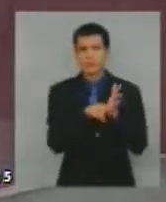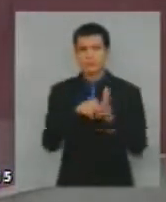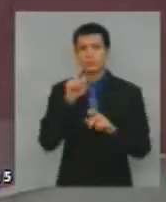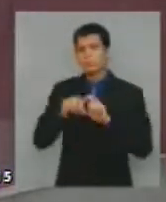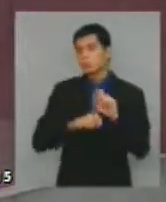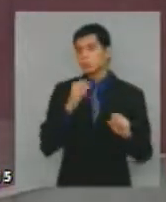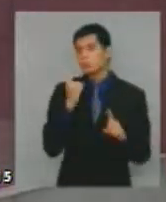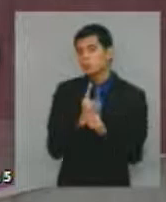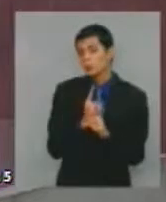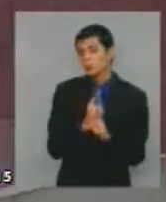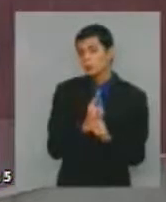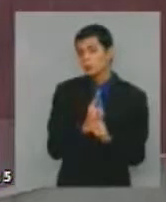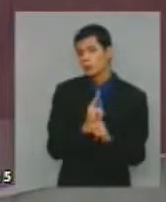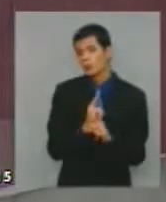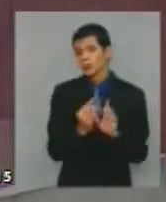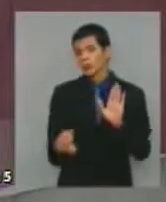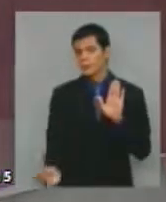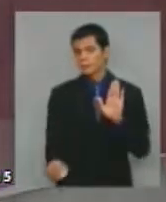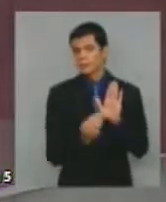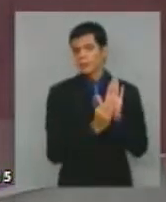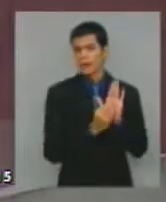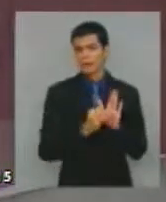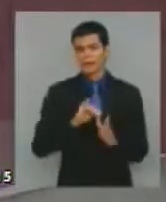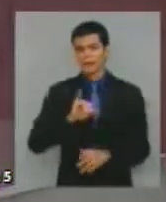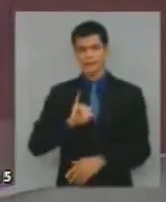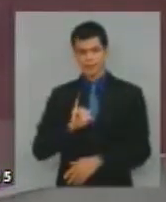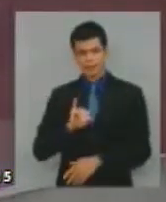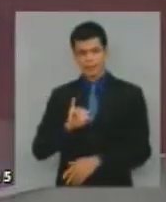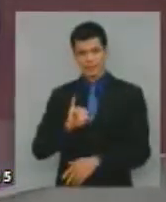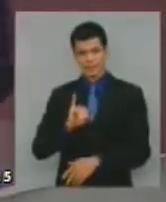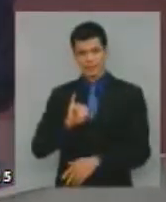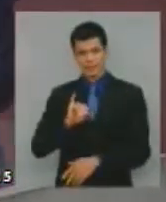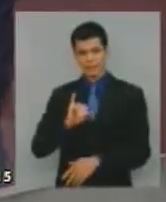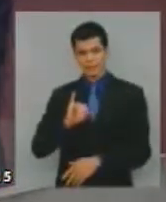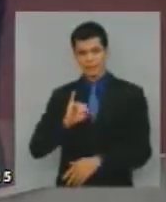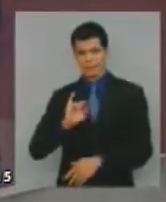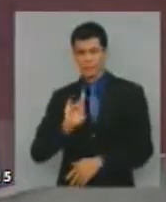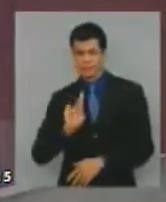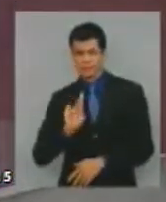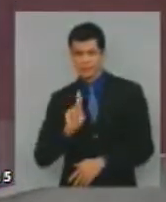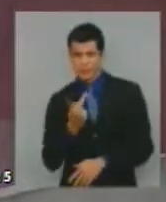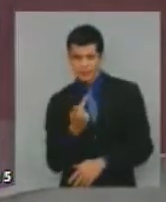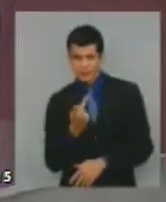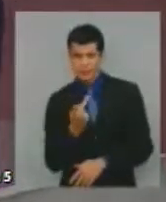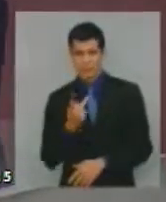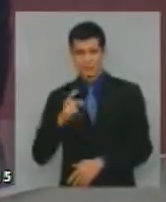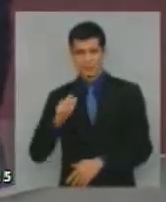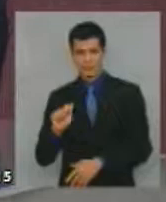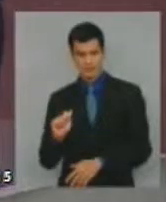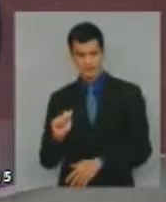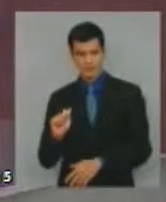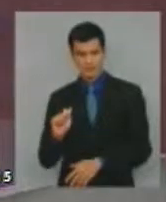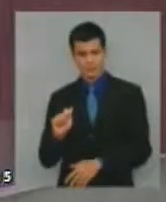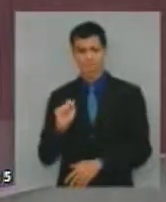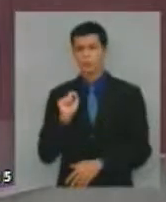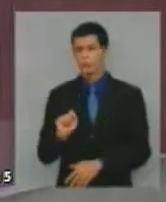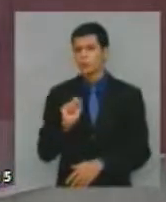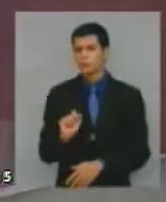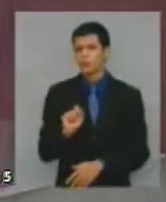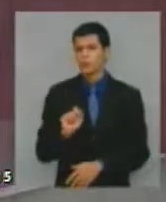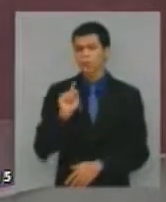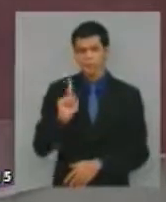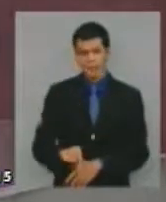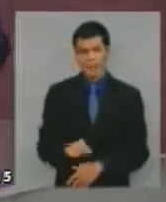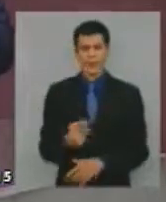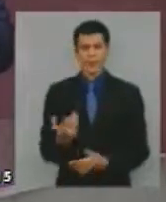elaborou-se o IRHA, Índice de Homicídios na Adolescência. É um indicador que,